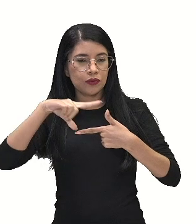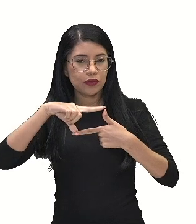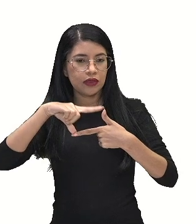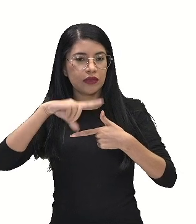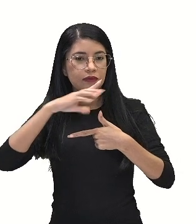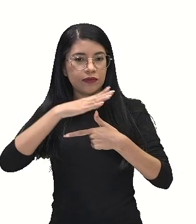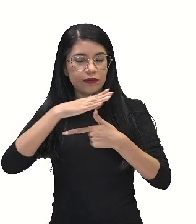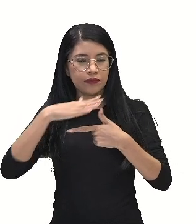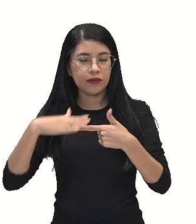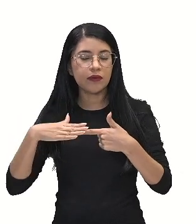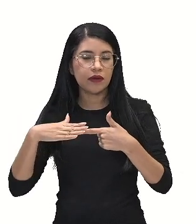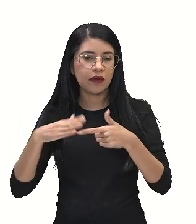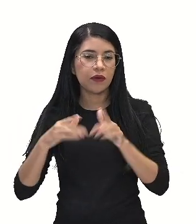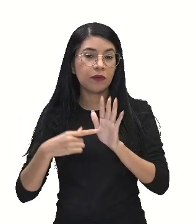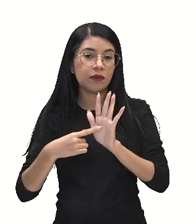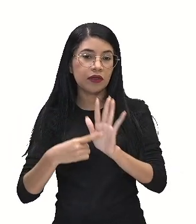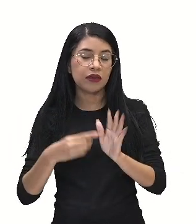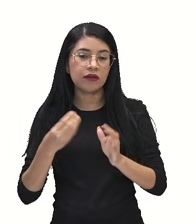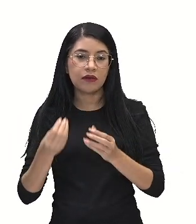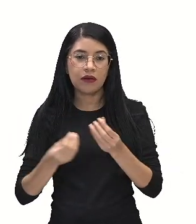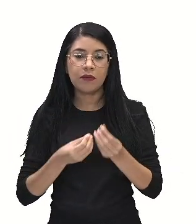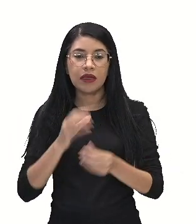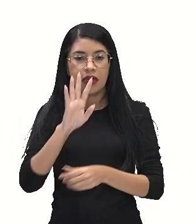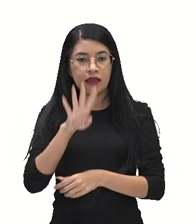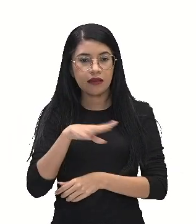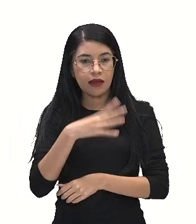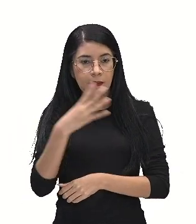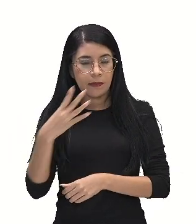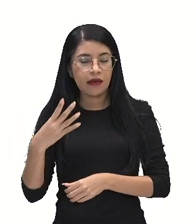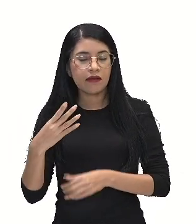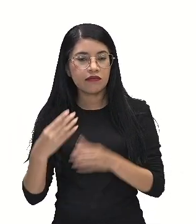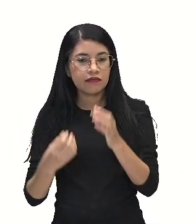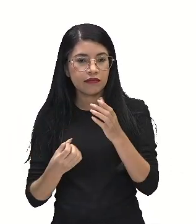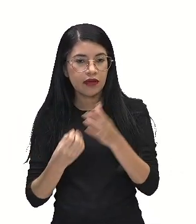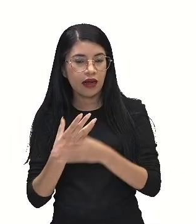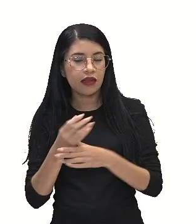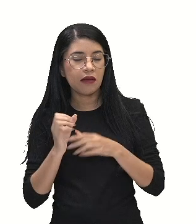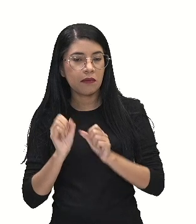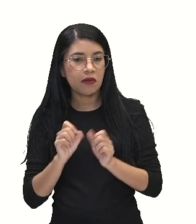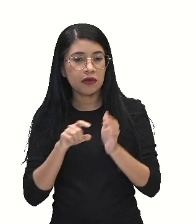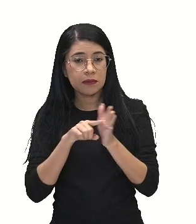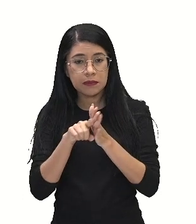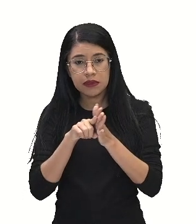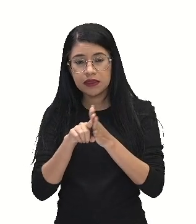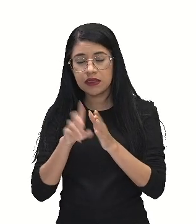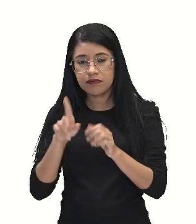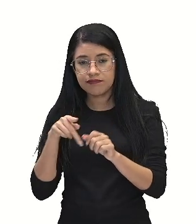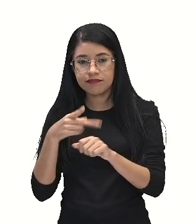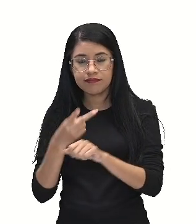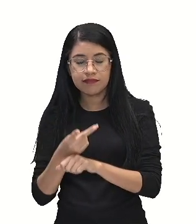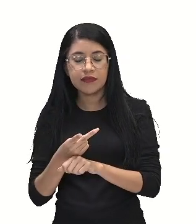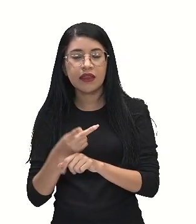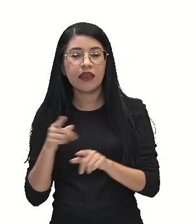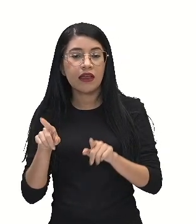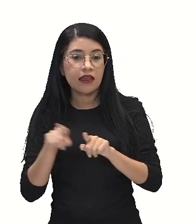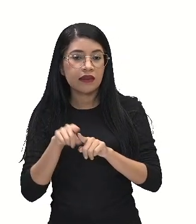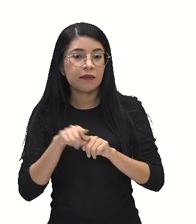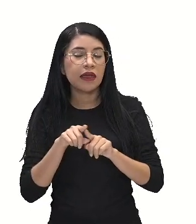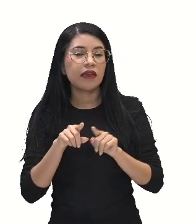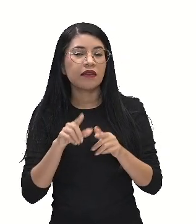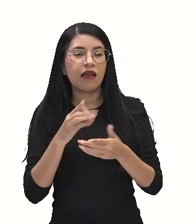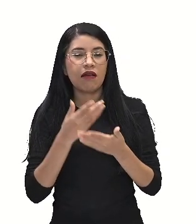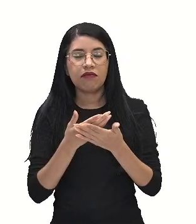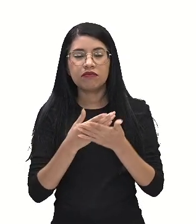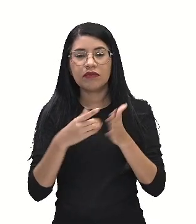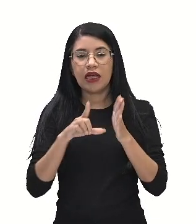demonstro a construção dessa tabela, vocês podem consultar lá. Na aula de lei dos senos eu também demonstrei como que a gente constrói